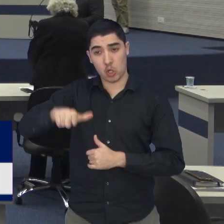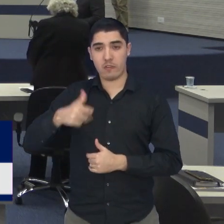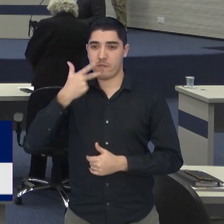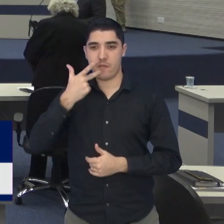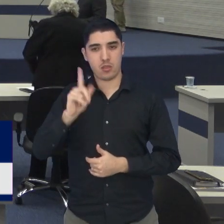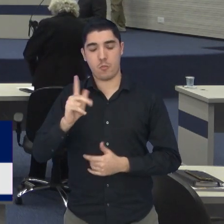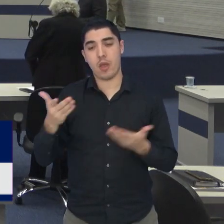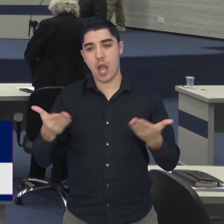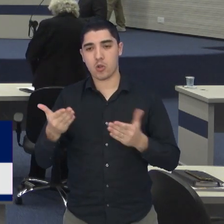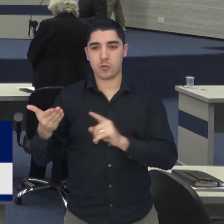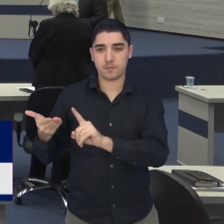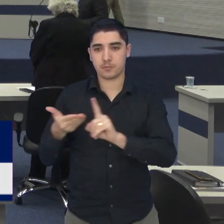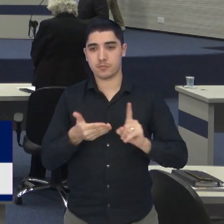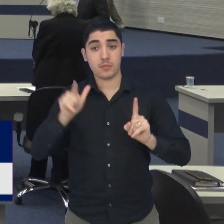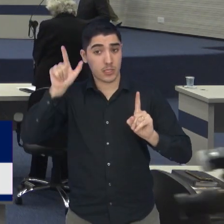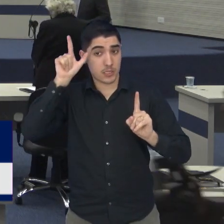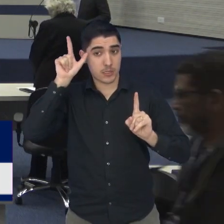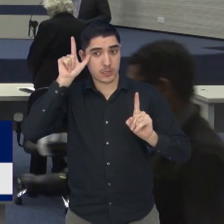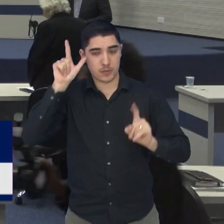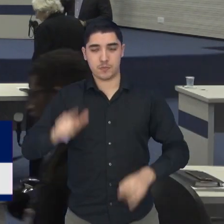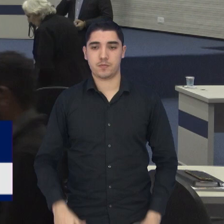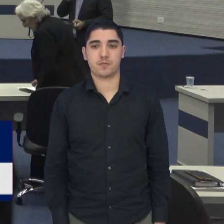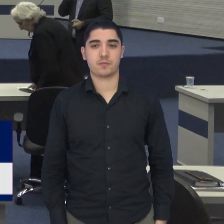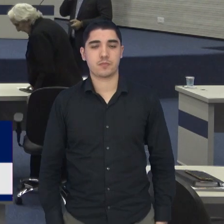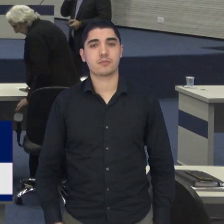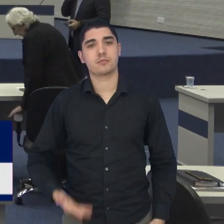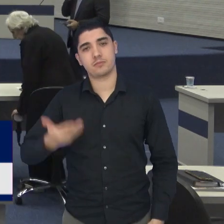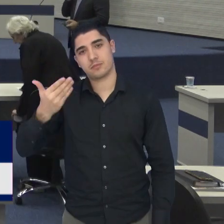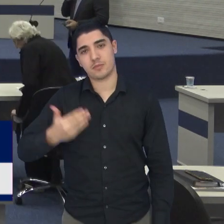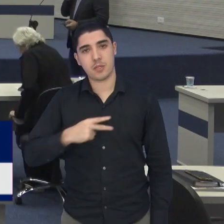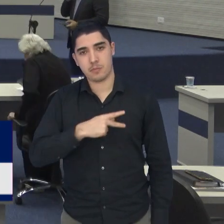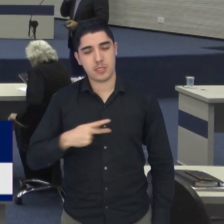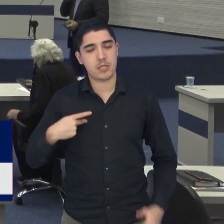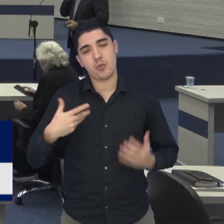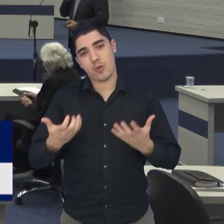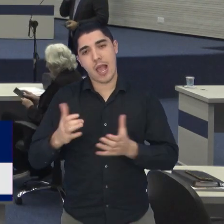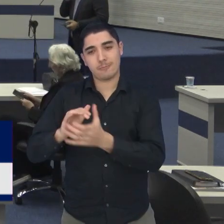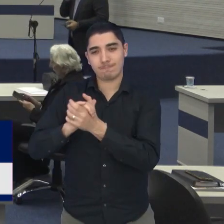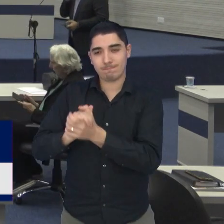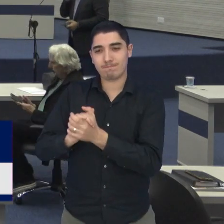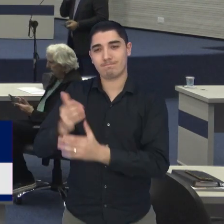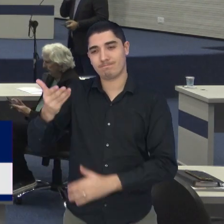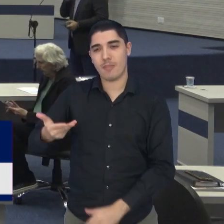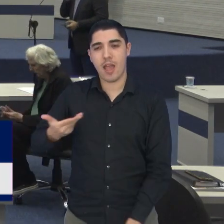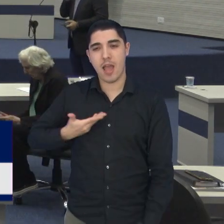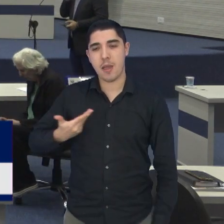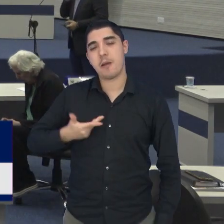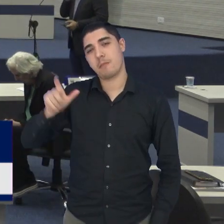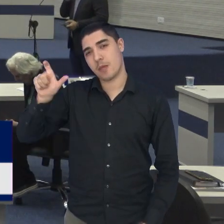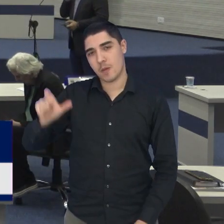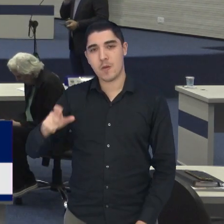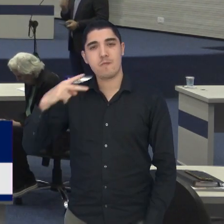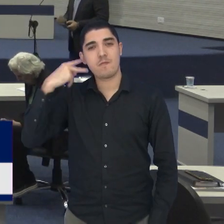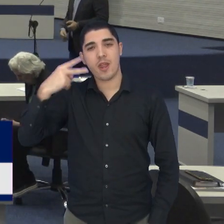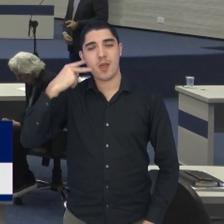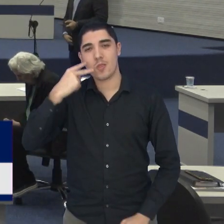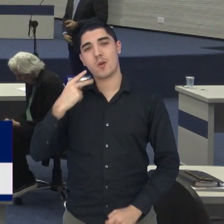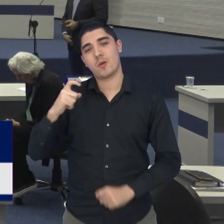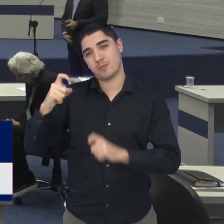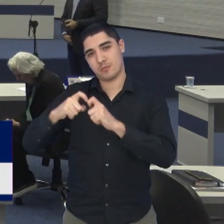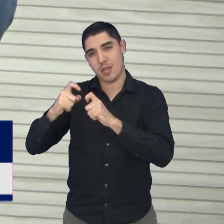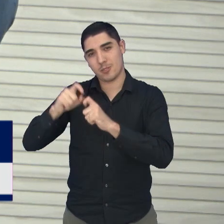presidente, eu quero aqui também cumprimentar nosso amigo, colega aqui de Câmara, doutor Elton, que